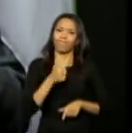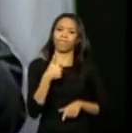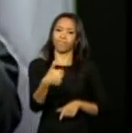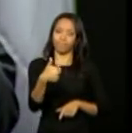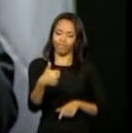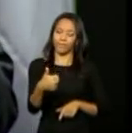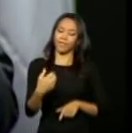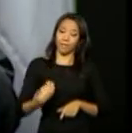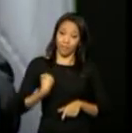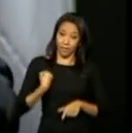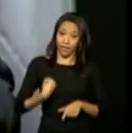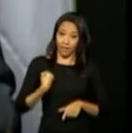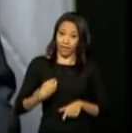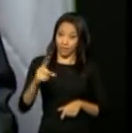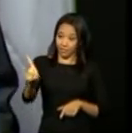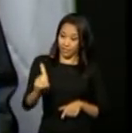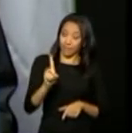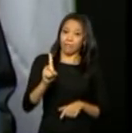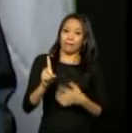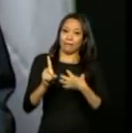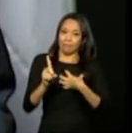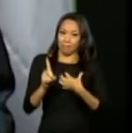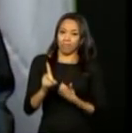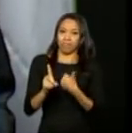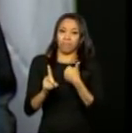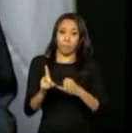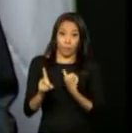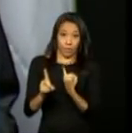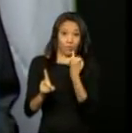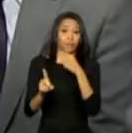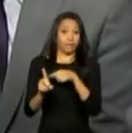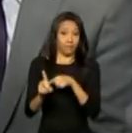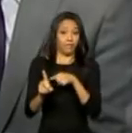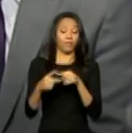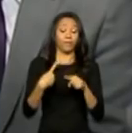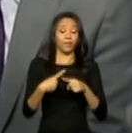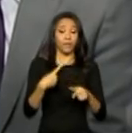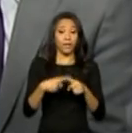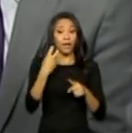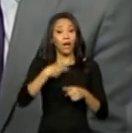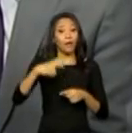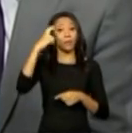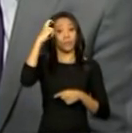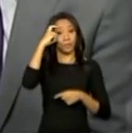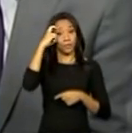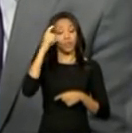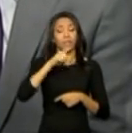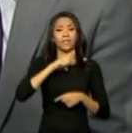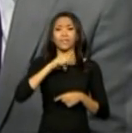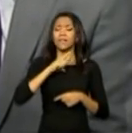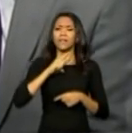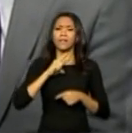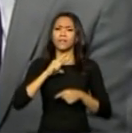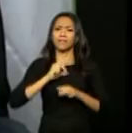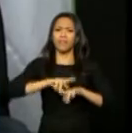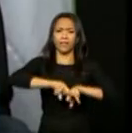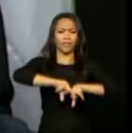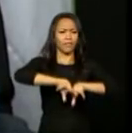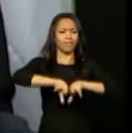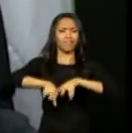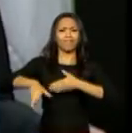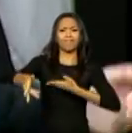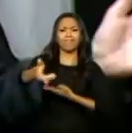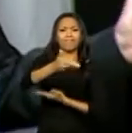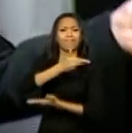essa presença dos ministros aqui me é cara, principalmente porque a cultura tem interface com praticamente todas as dimensões da vida